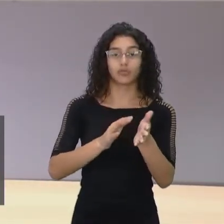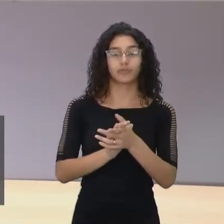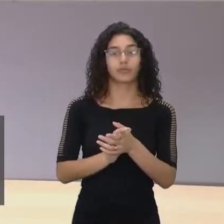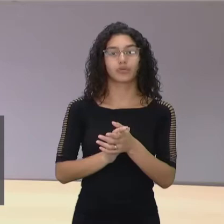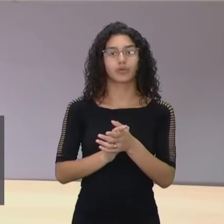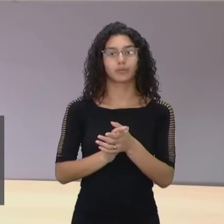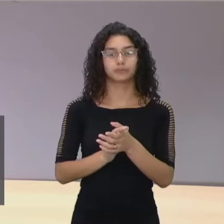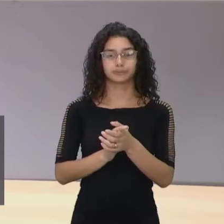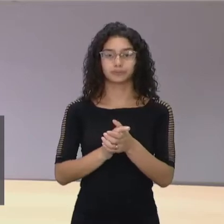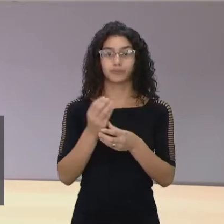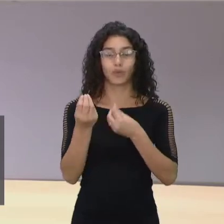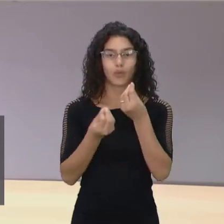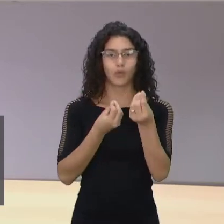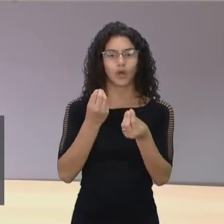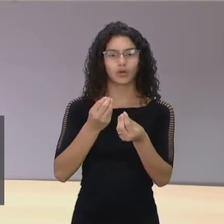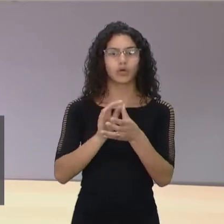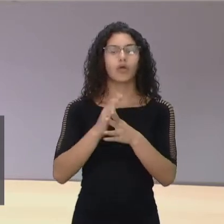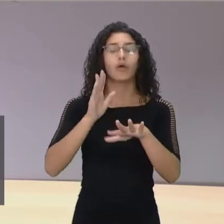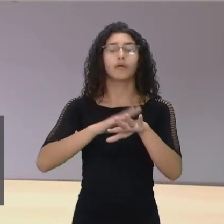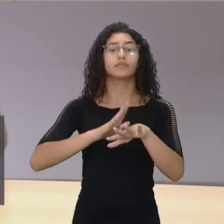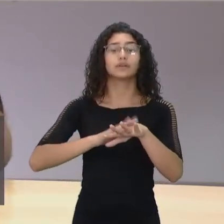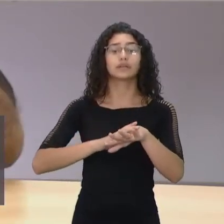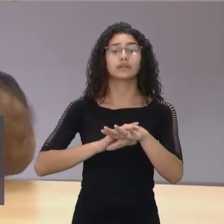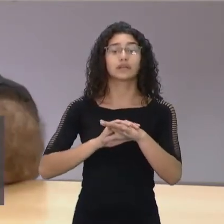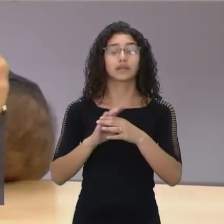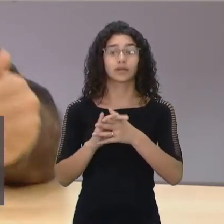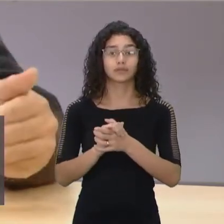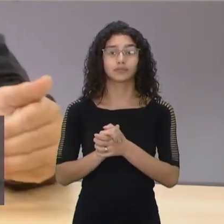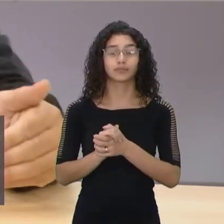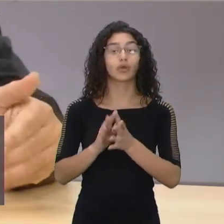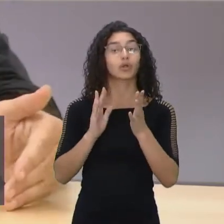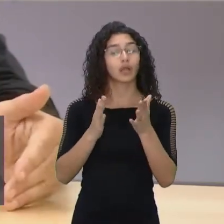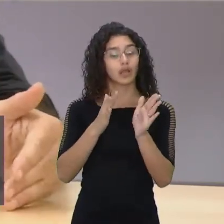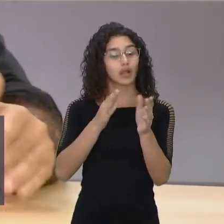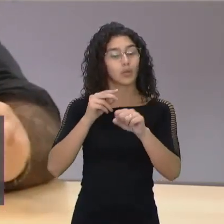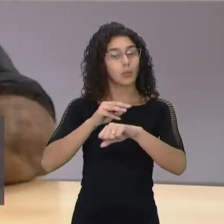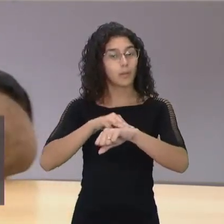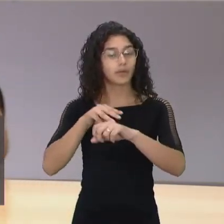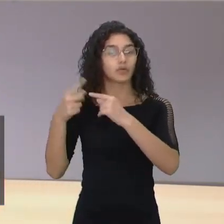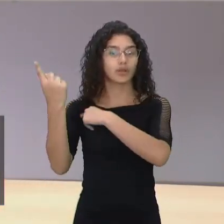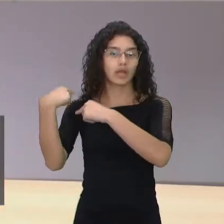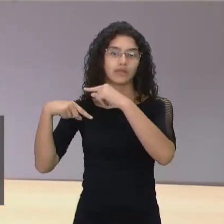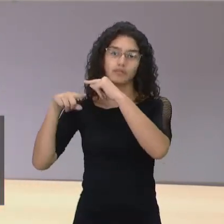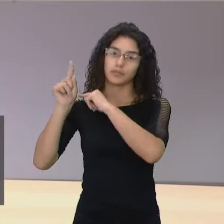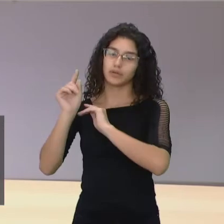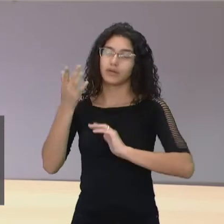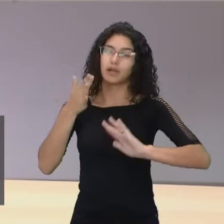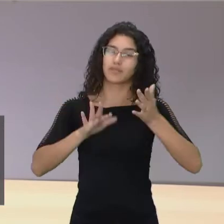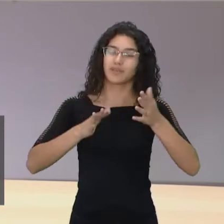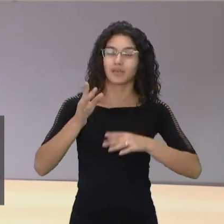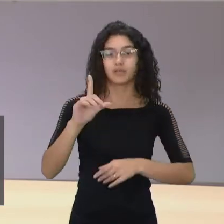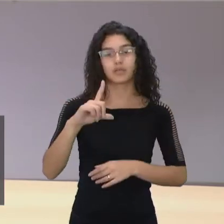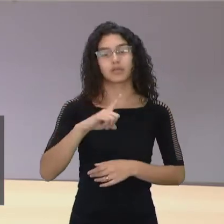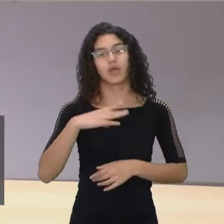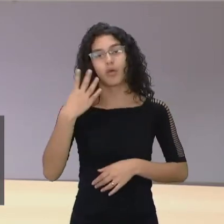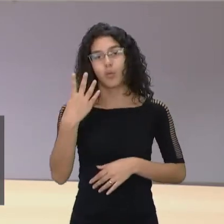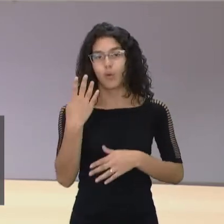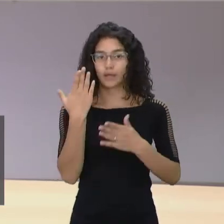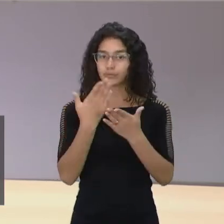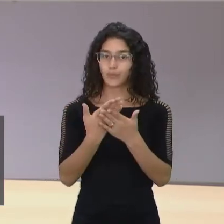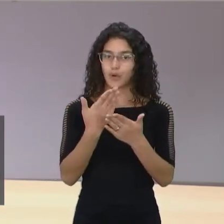essa construção, a gente vai fazer isso na fase do desenvolvimento, que normalmente nós temos aí